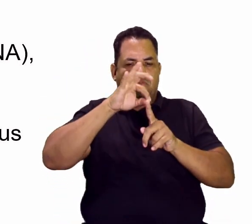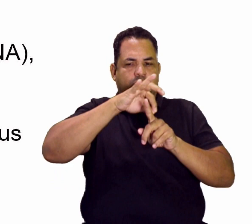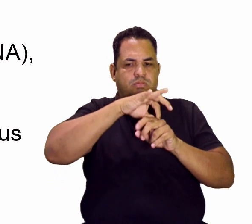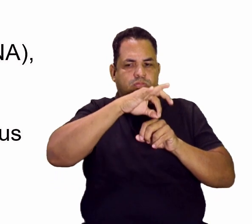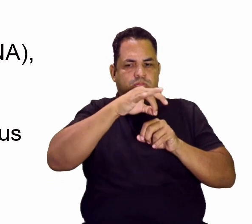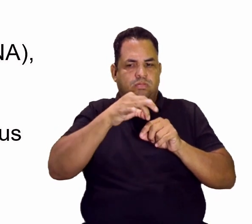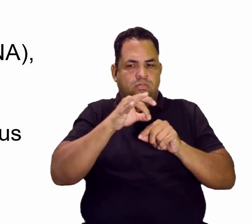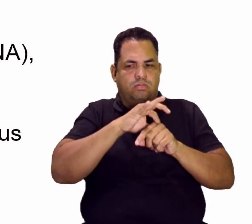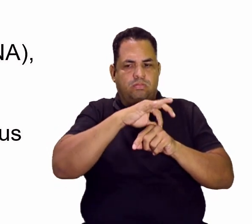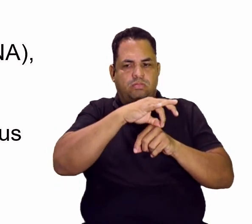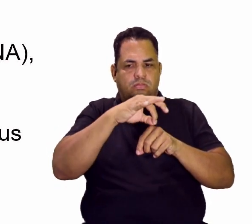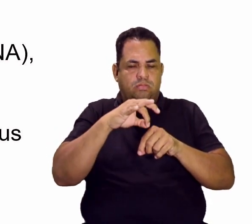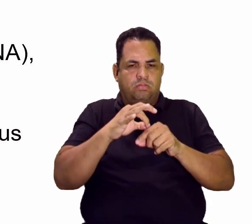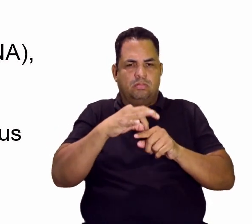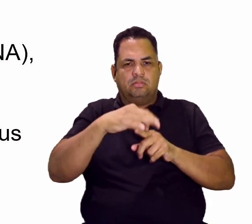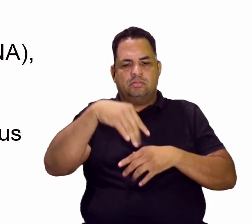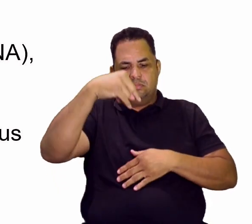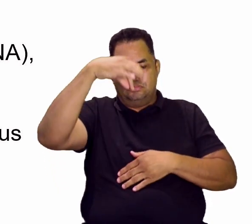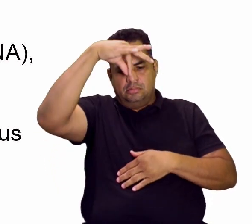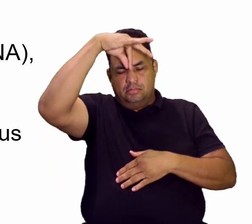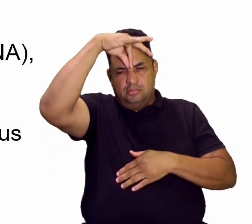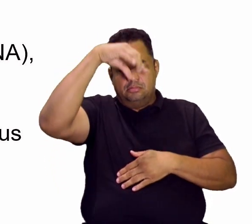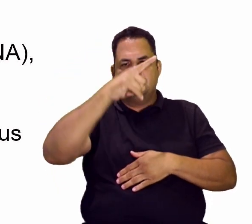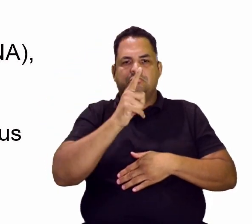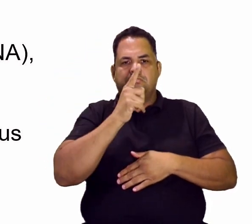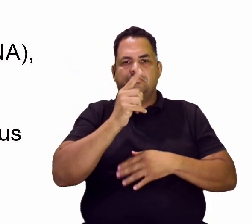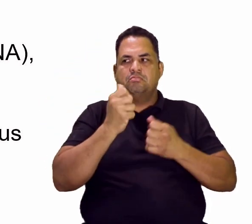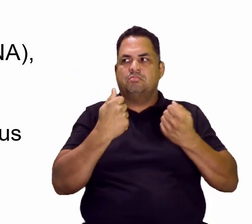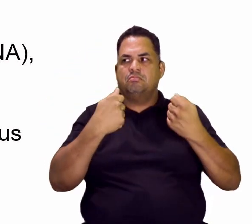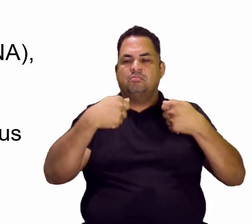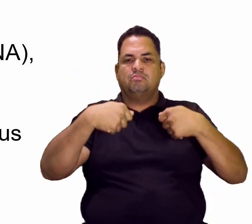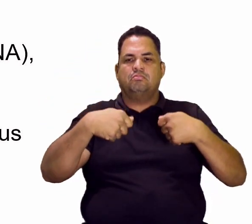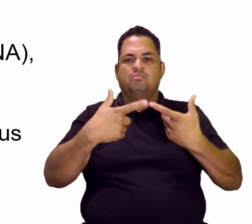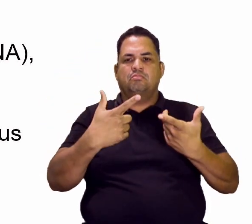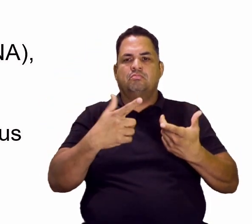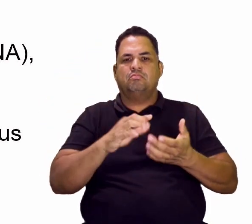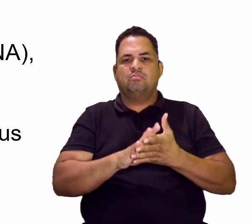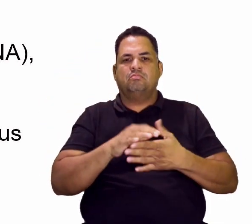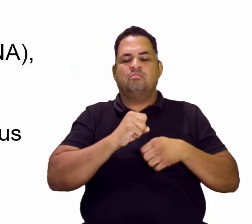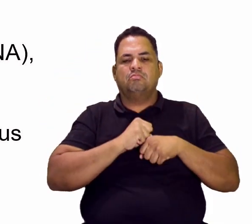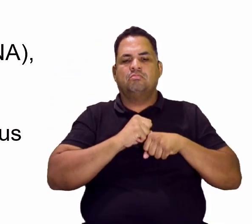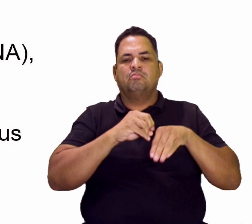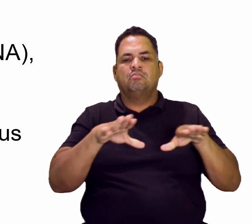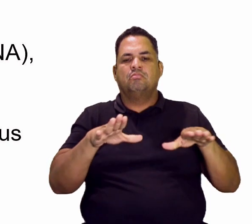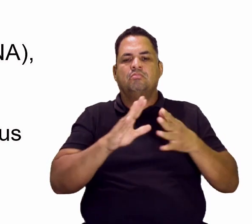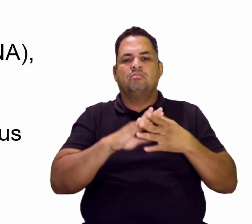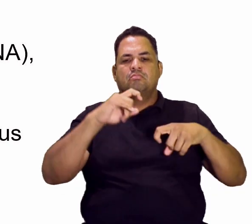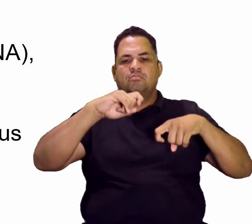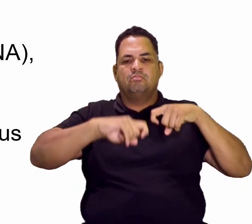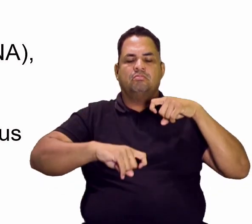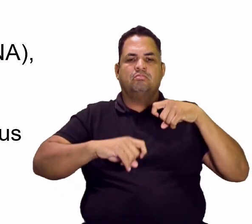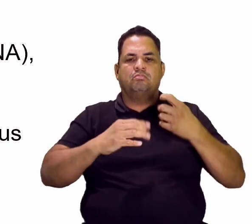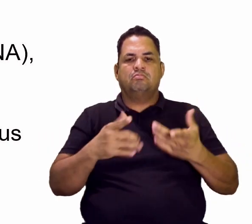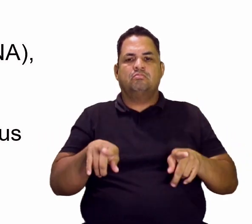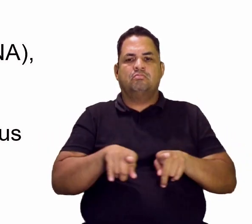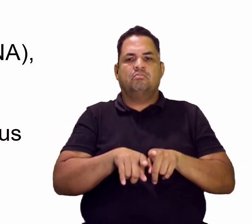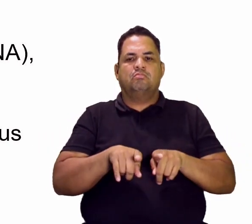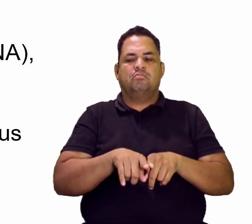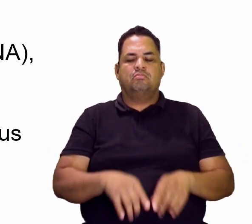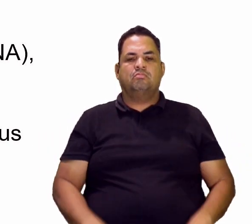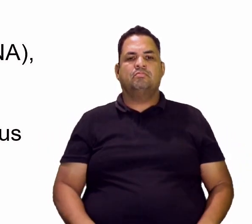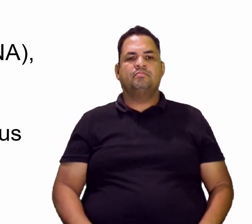HSV2. Então vai estar ali nas genitálias, né? Pode ser contraído pelas relações sexuais aí.